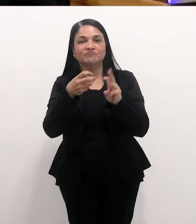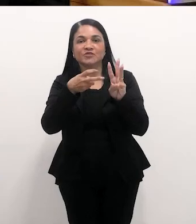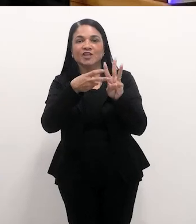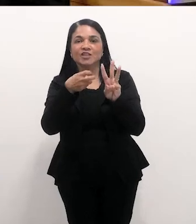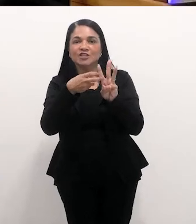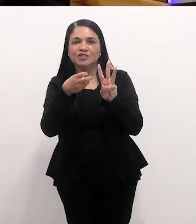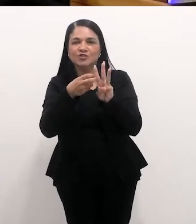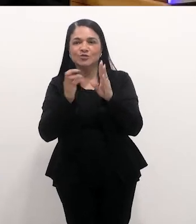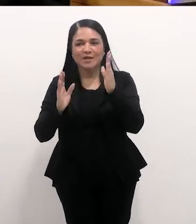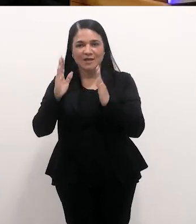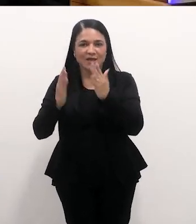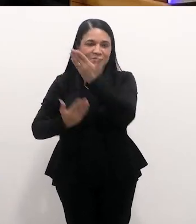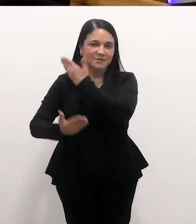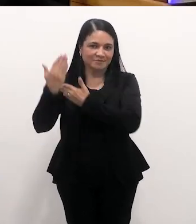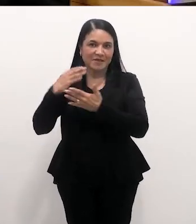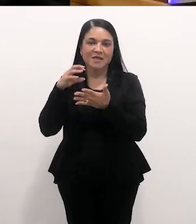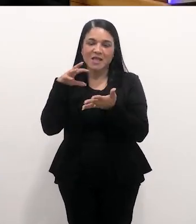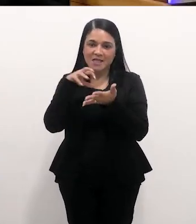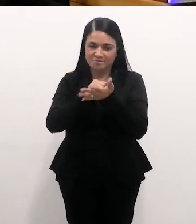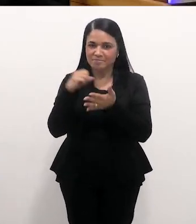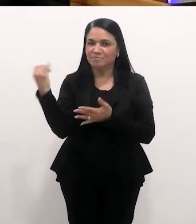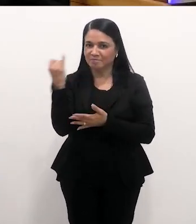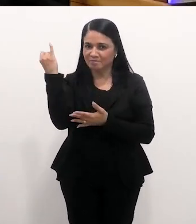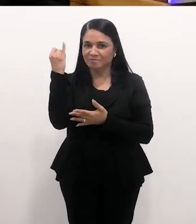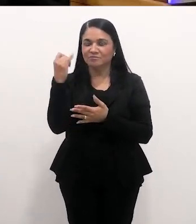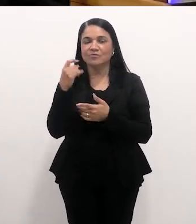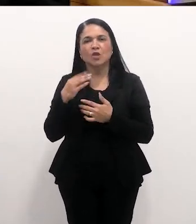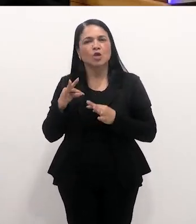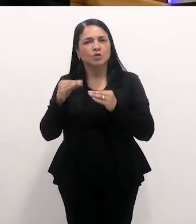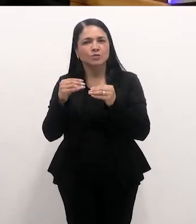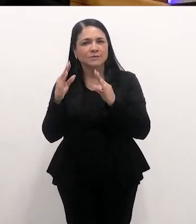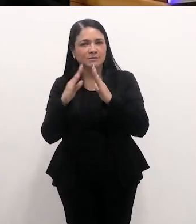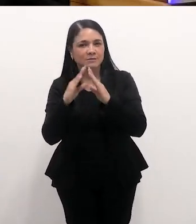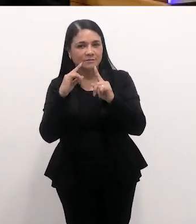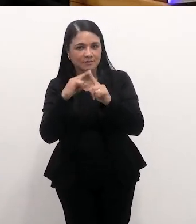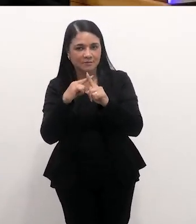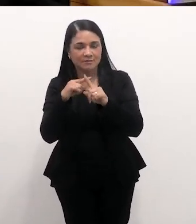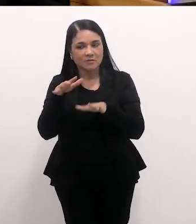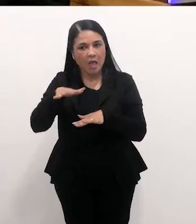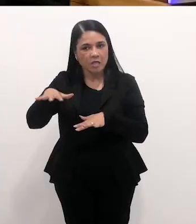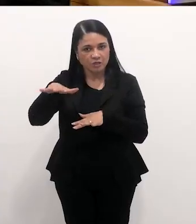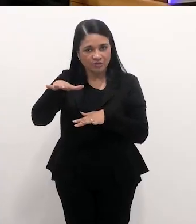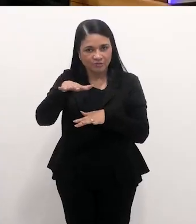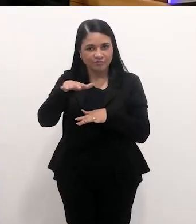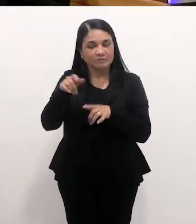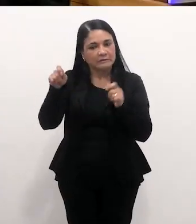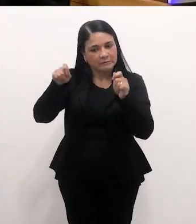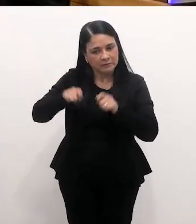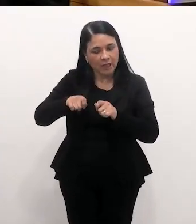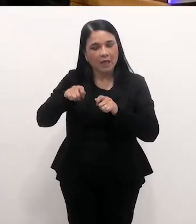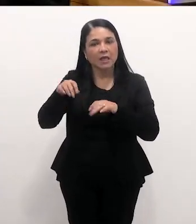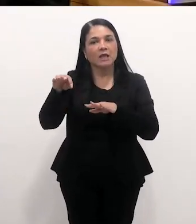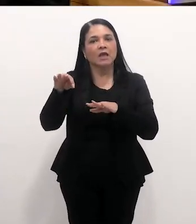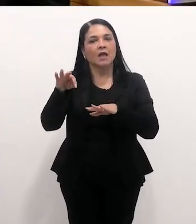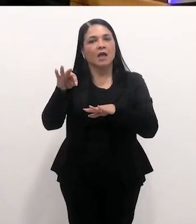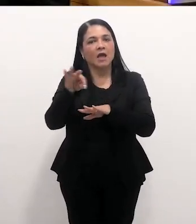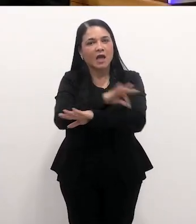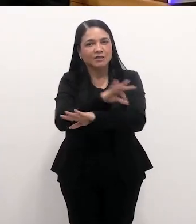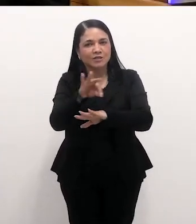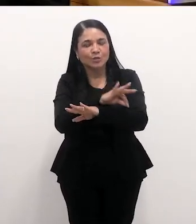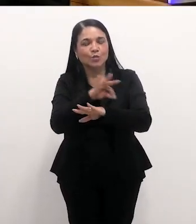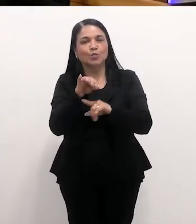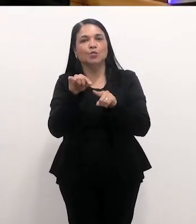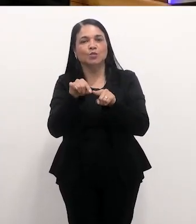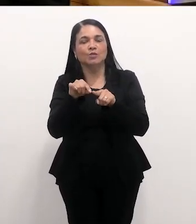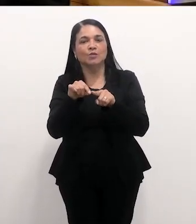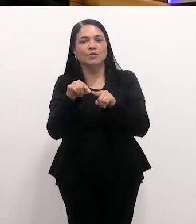índios, indígenas na época, entendeu? Isso é importante ser registrado. E depois, todas as igrejas que nós temos na nossa região, por exemplo, todas elas